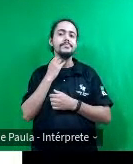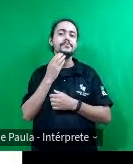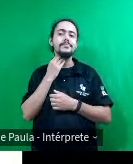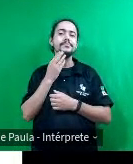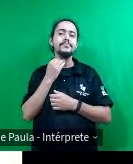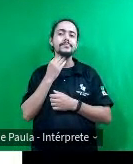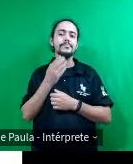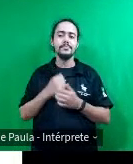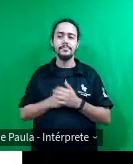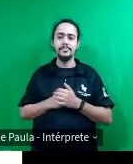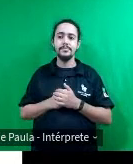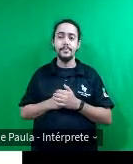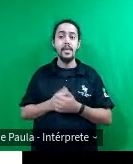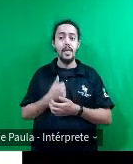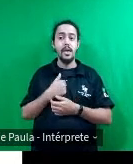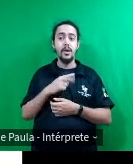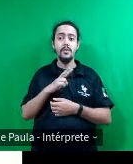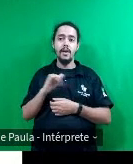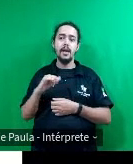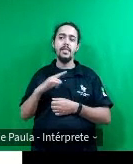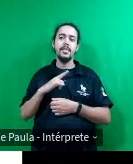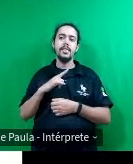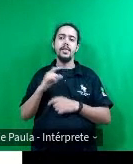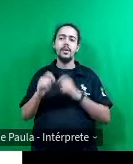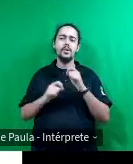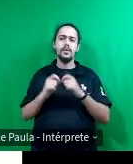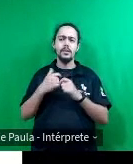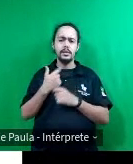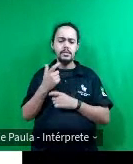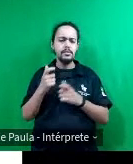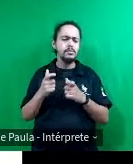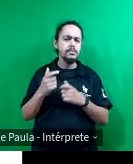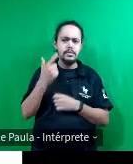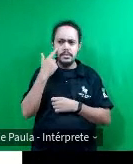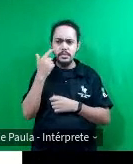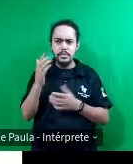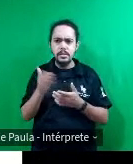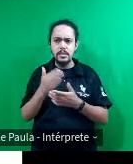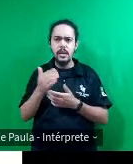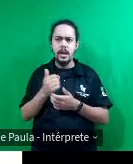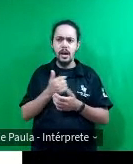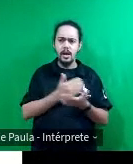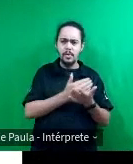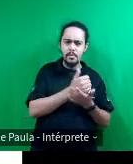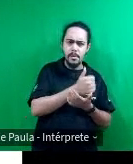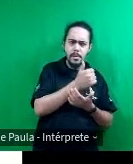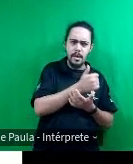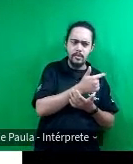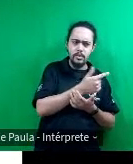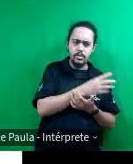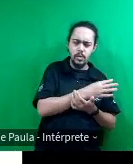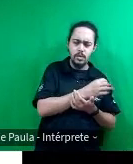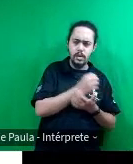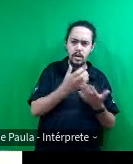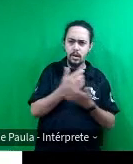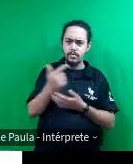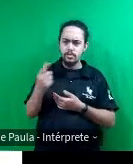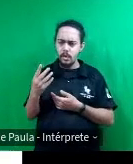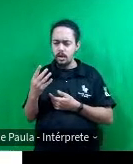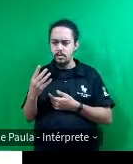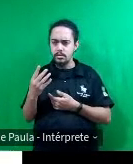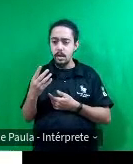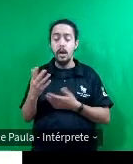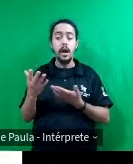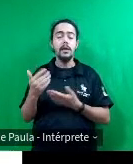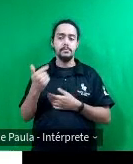Eu vou ter... Cadê? Antes era 28, caiu para 24. Eu vou ter aqui, primeiro...